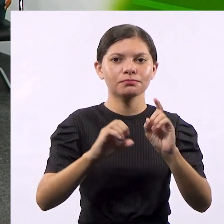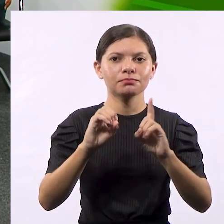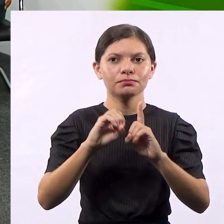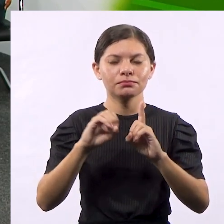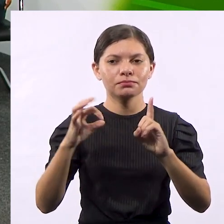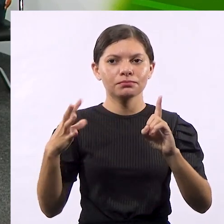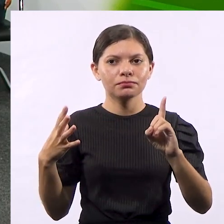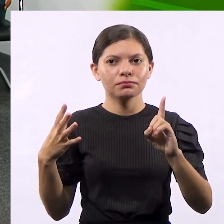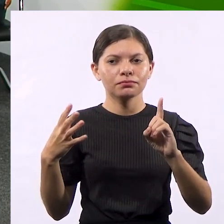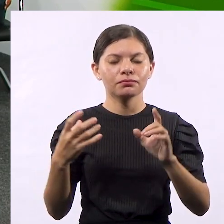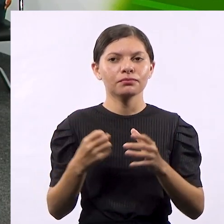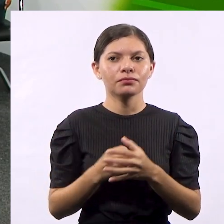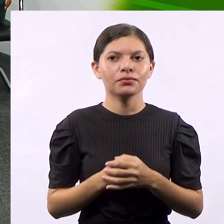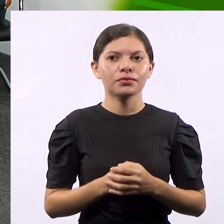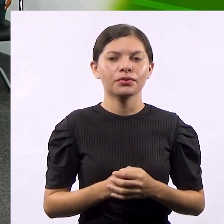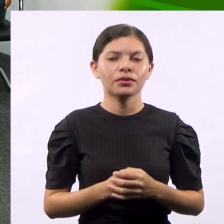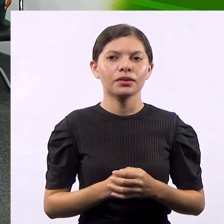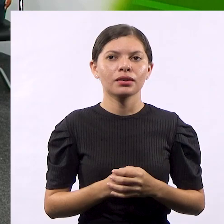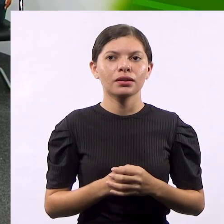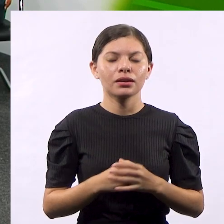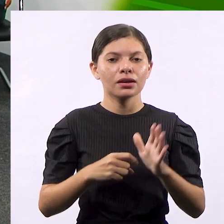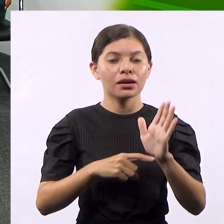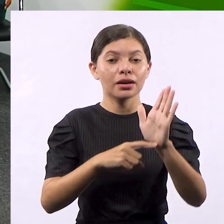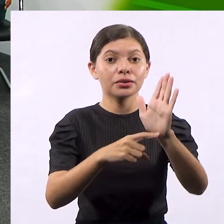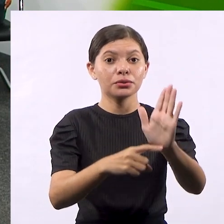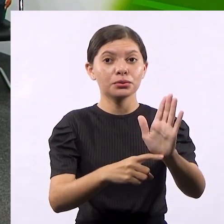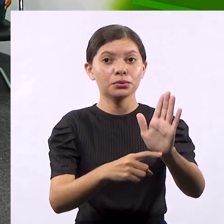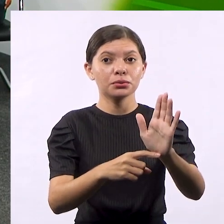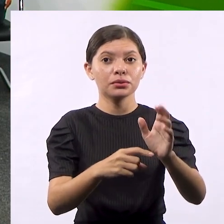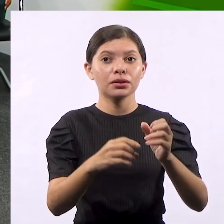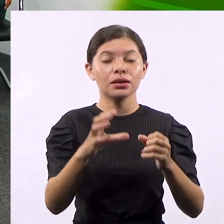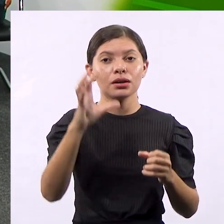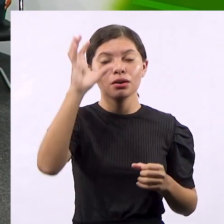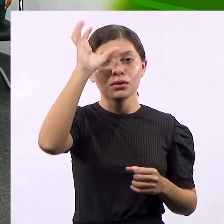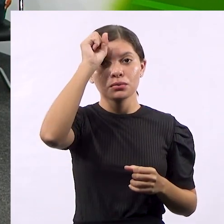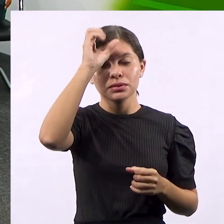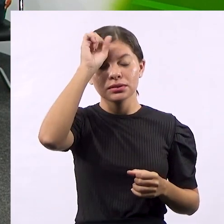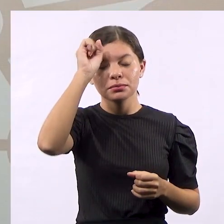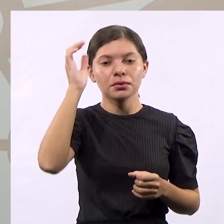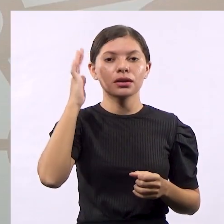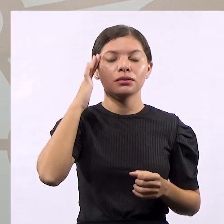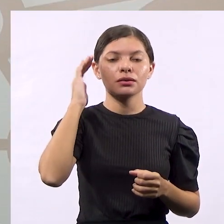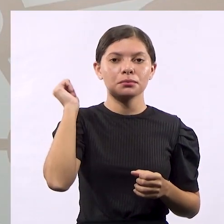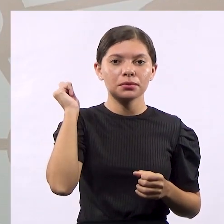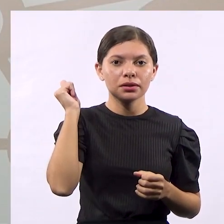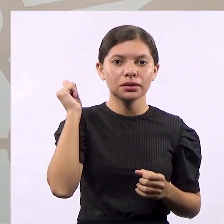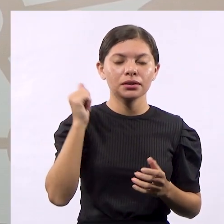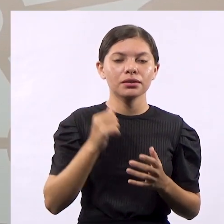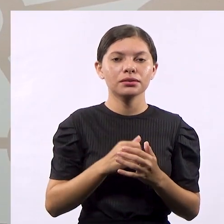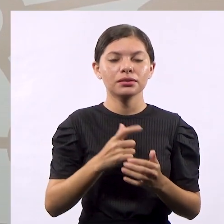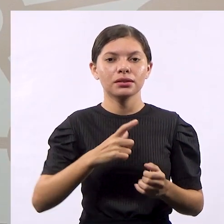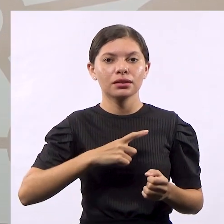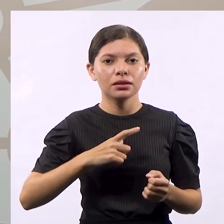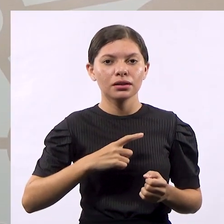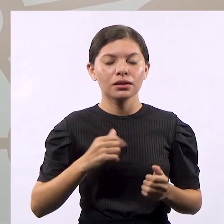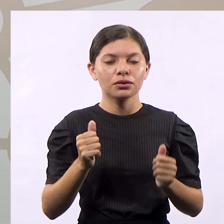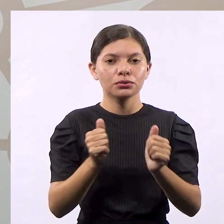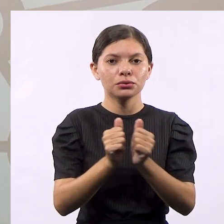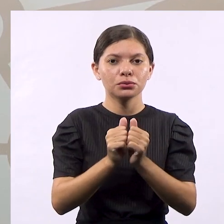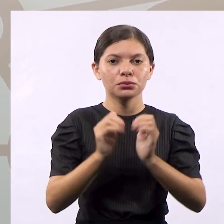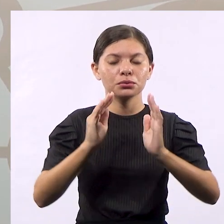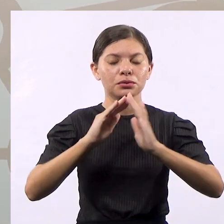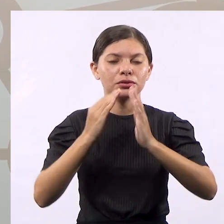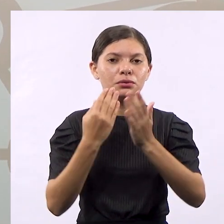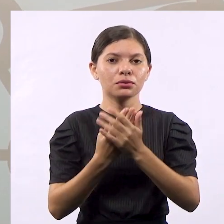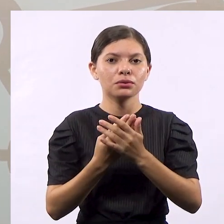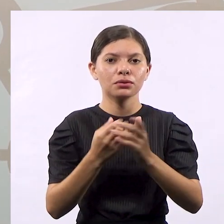da curricularização da extensão, que é uma oportunidade para uma troca de conhecimentos, uma troca de saberes que nós